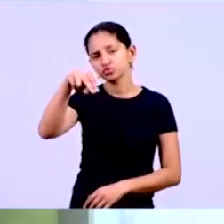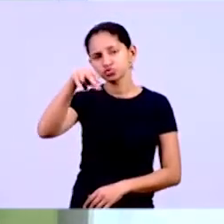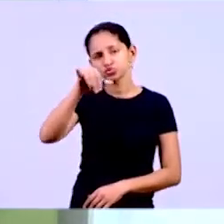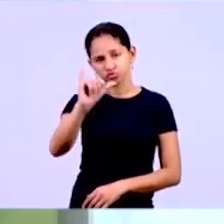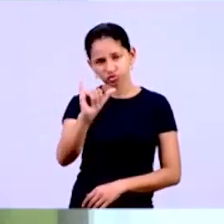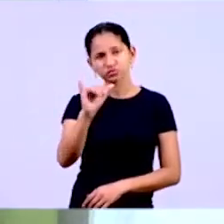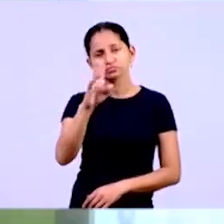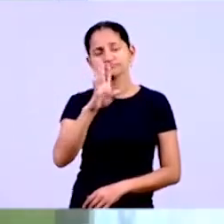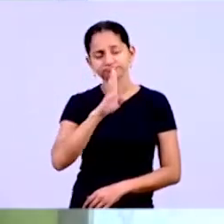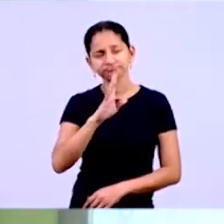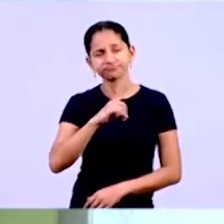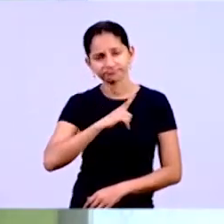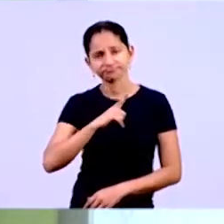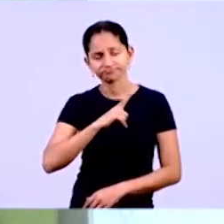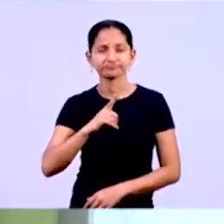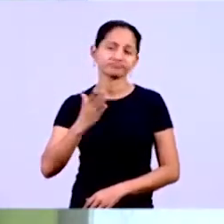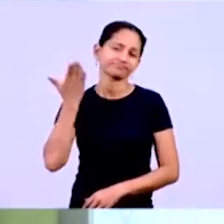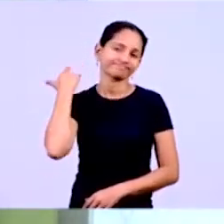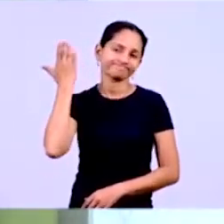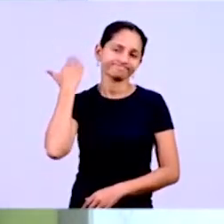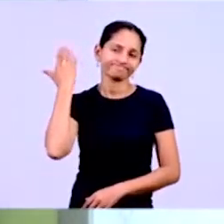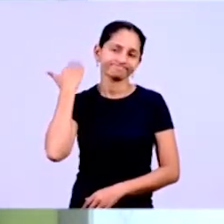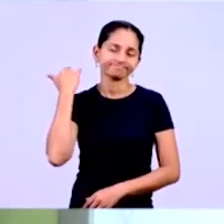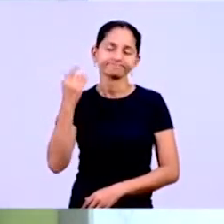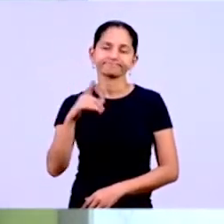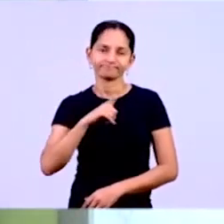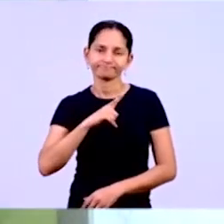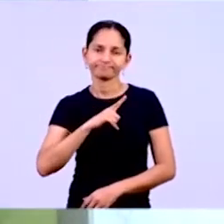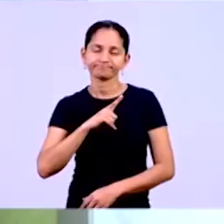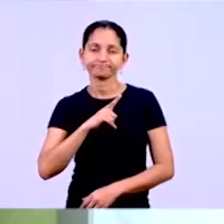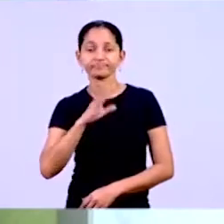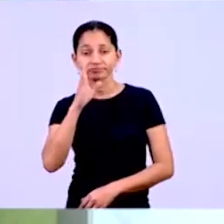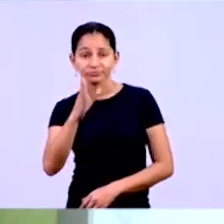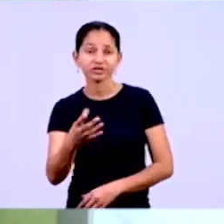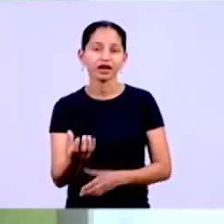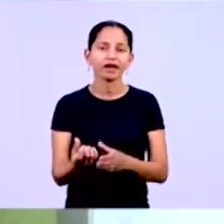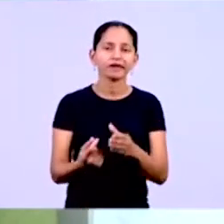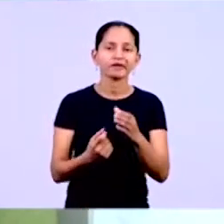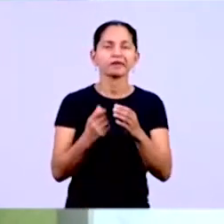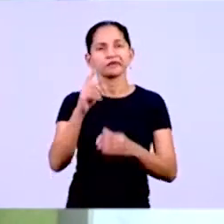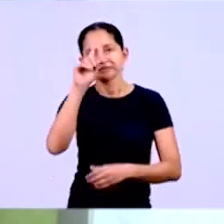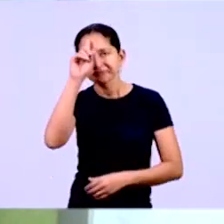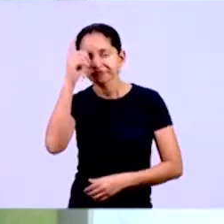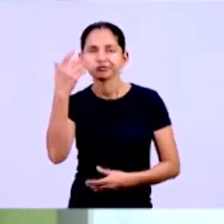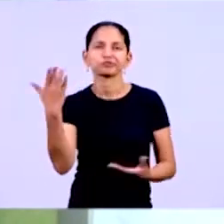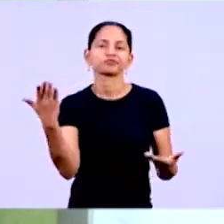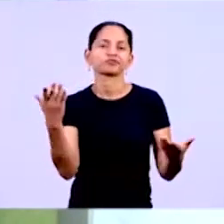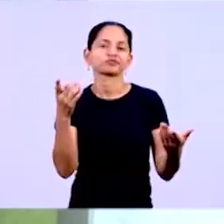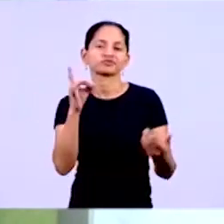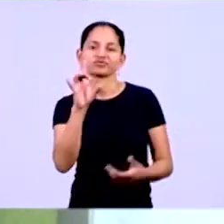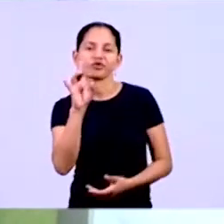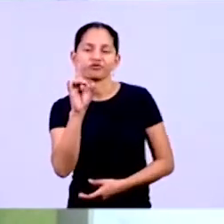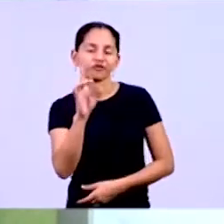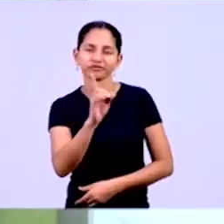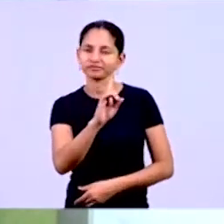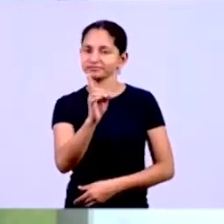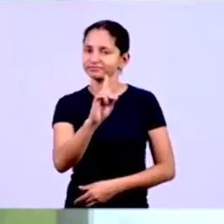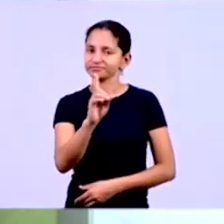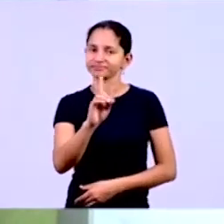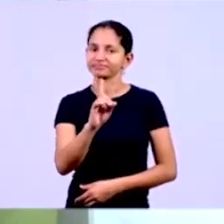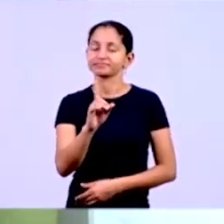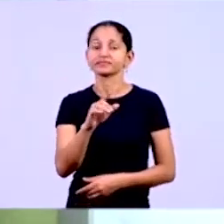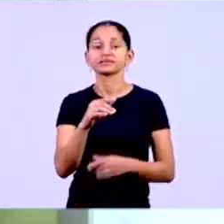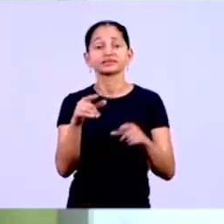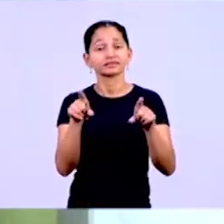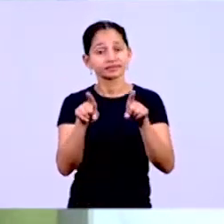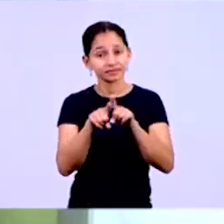Creative Labs, a Creative não existe mais. Então, ele não foi o primeiro também a criar o tocador de música.